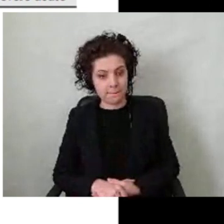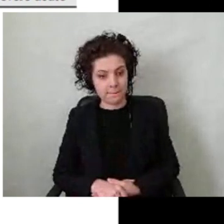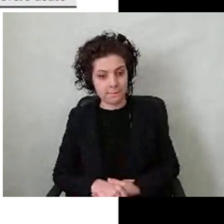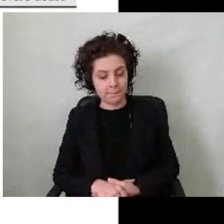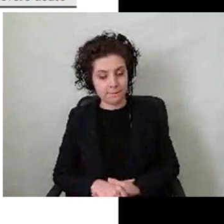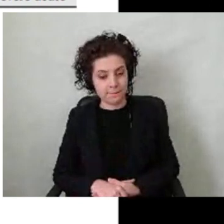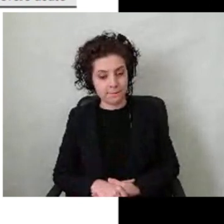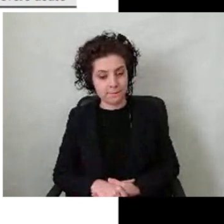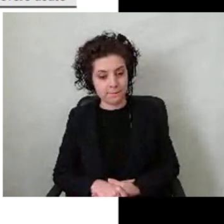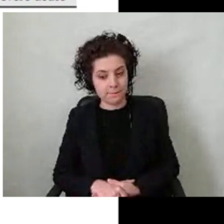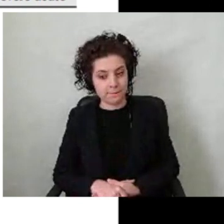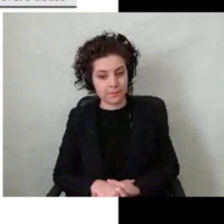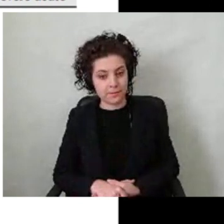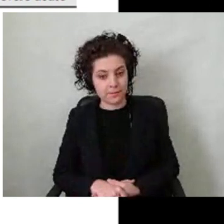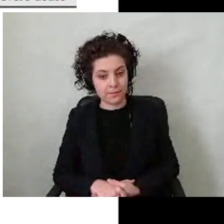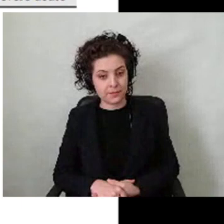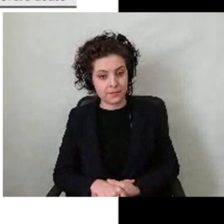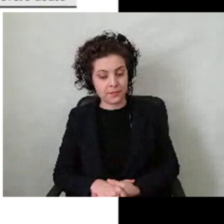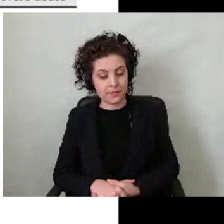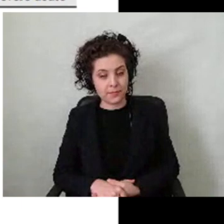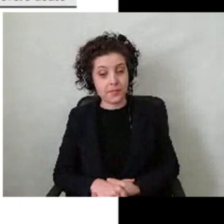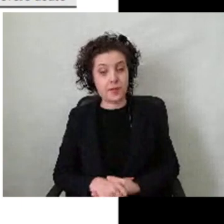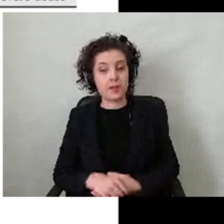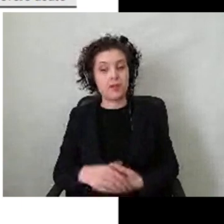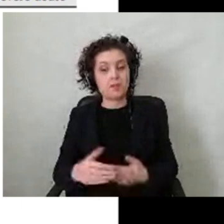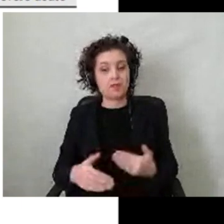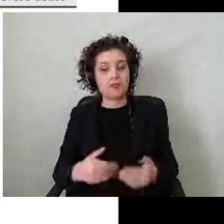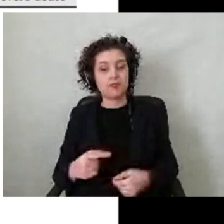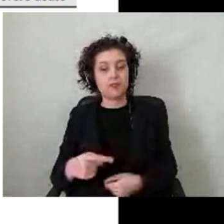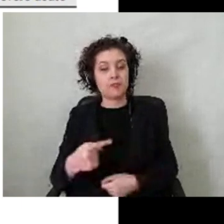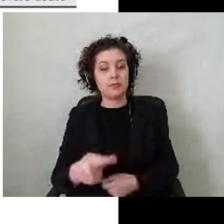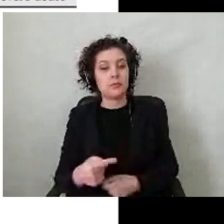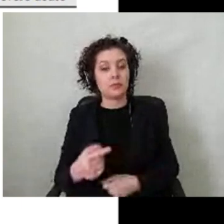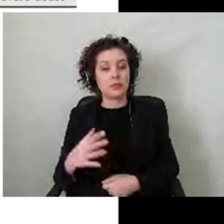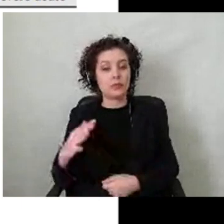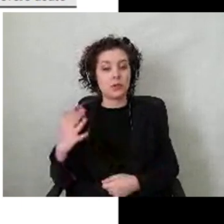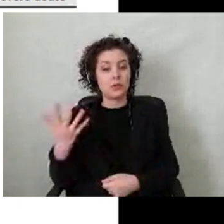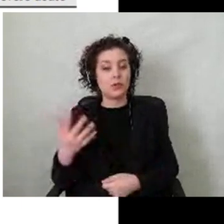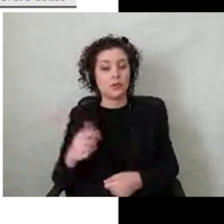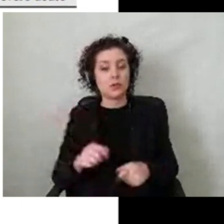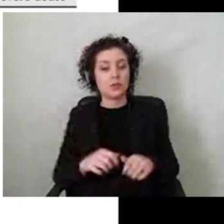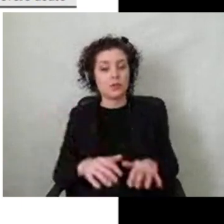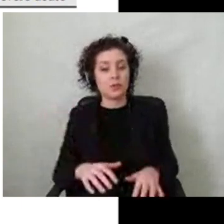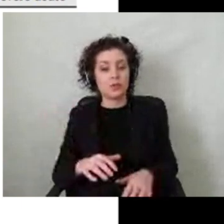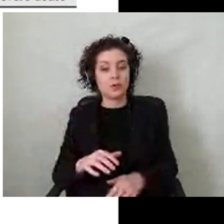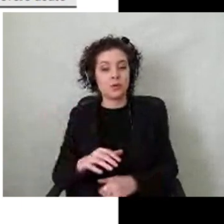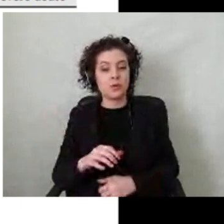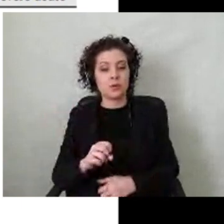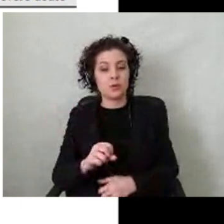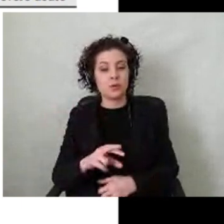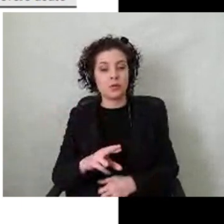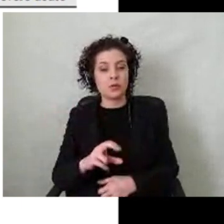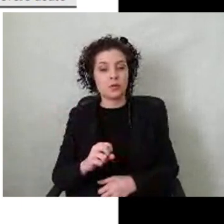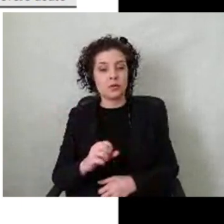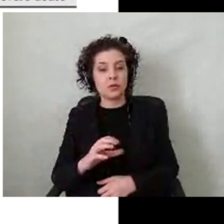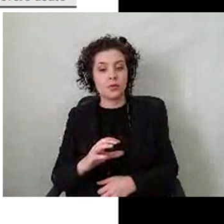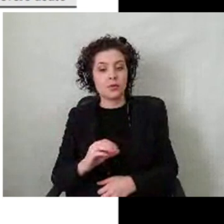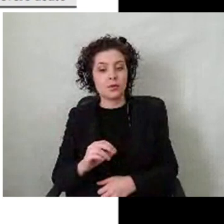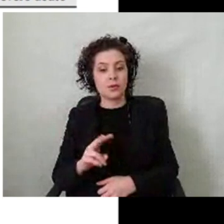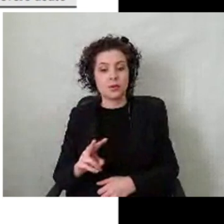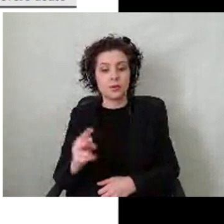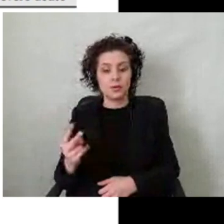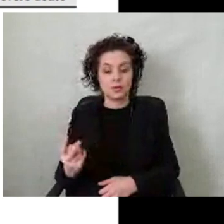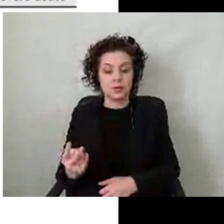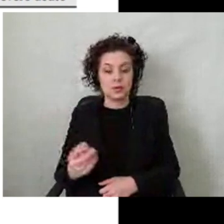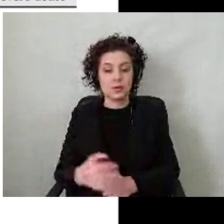aí, depois disso, aconteceu a pandemia de SARS-CoV, que foi um marco importante nas